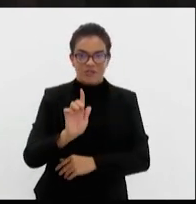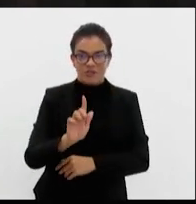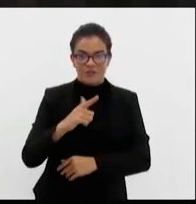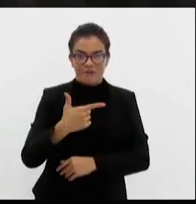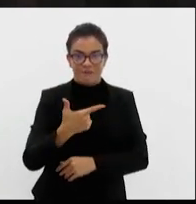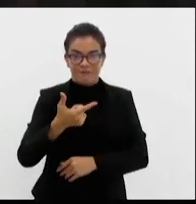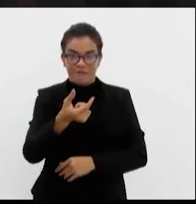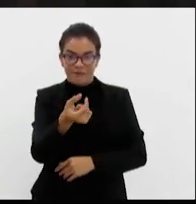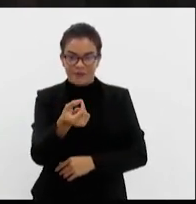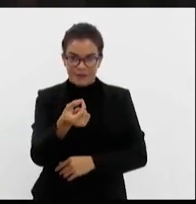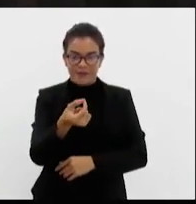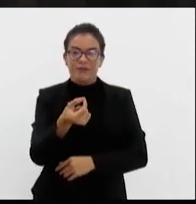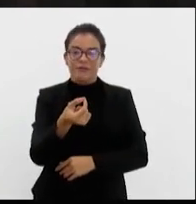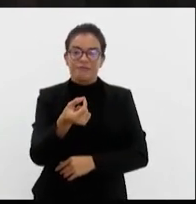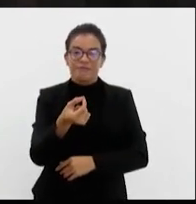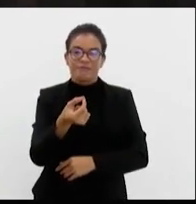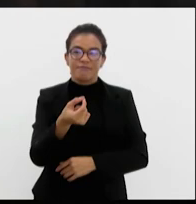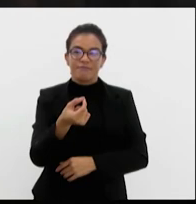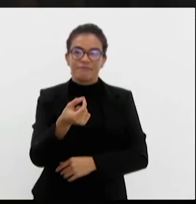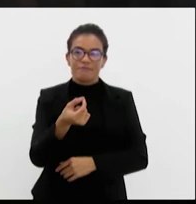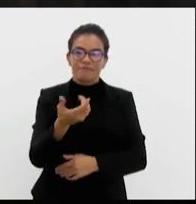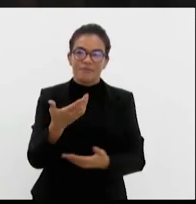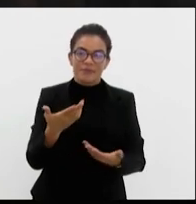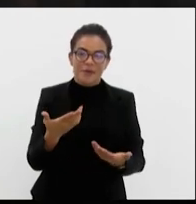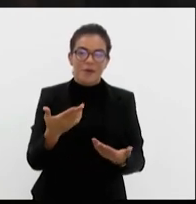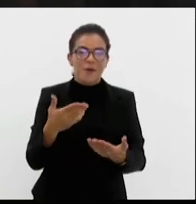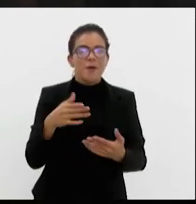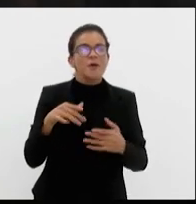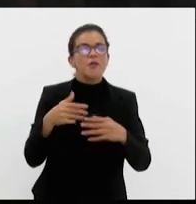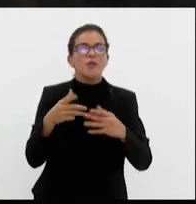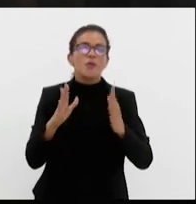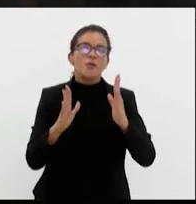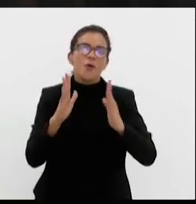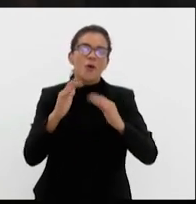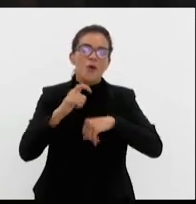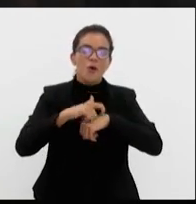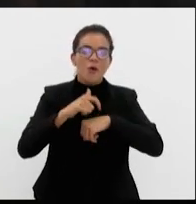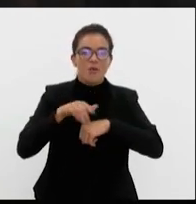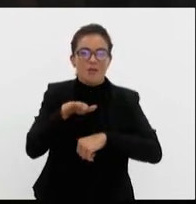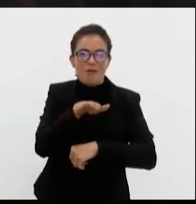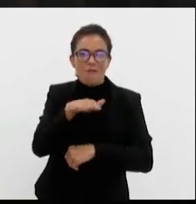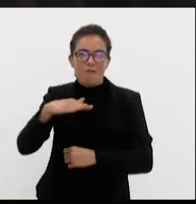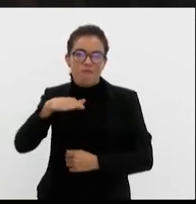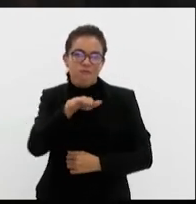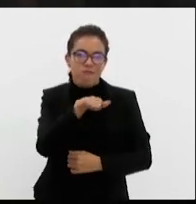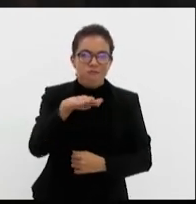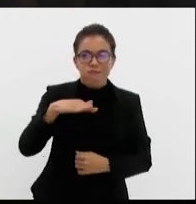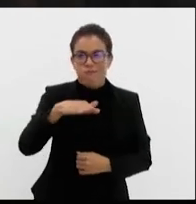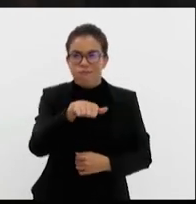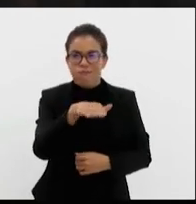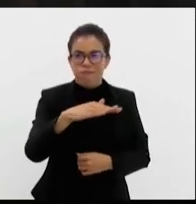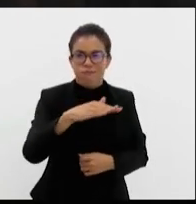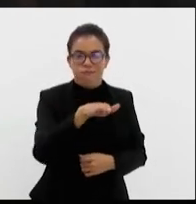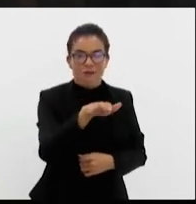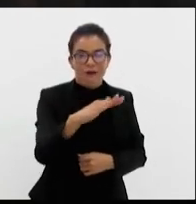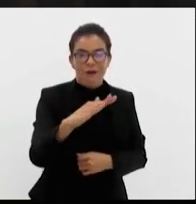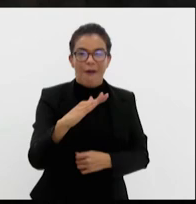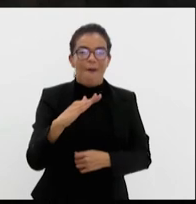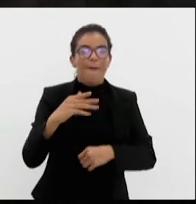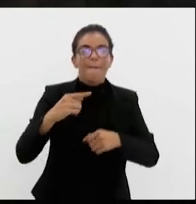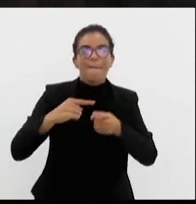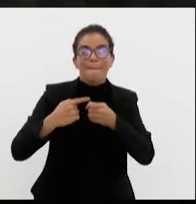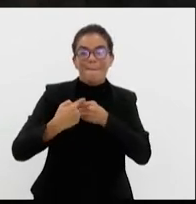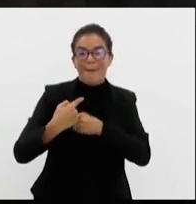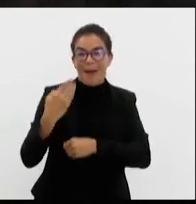bloqueios, etc., no caminho do meu percurso, né? Quando eu saio da Assembleia, eu passo por Botafogo, o evento